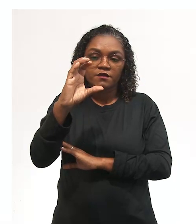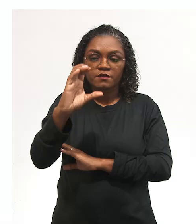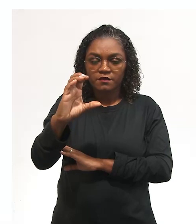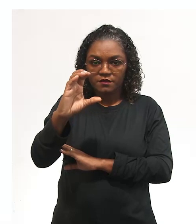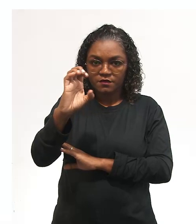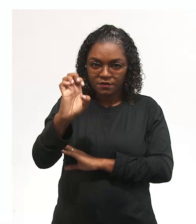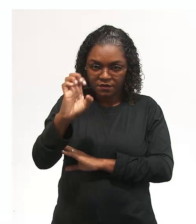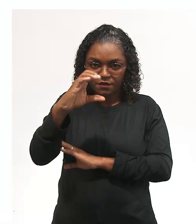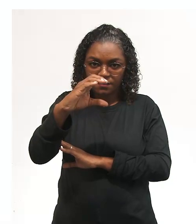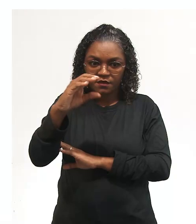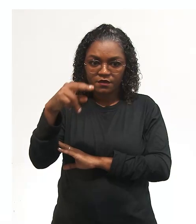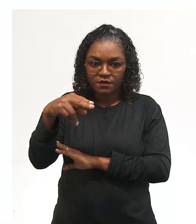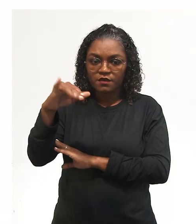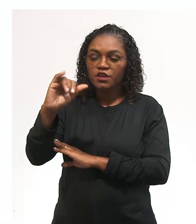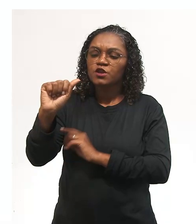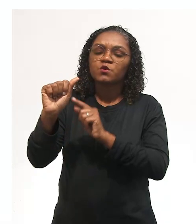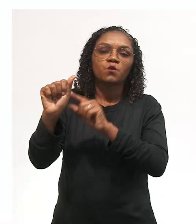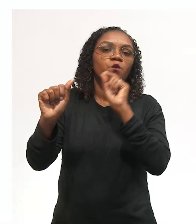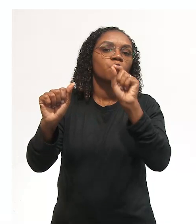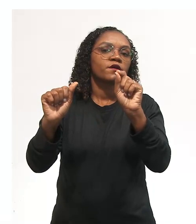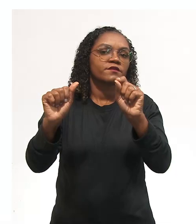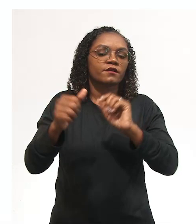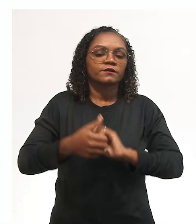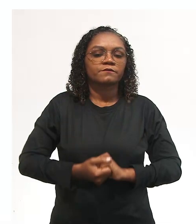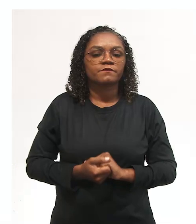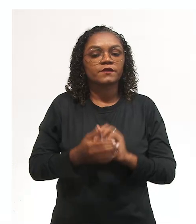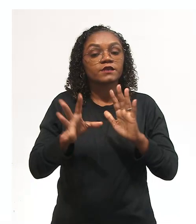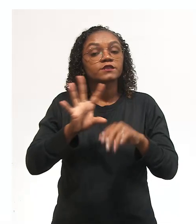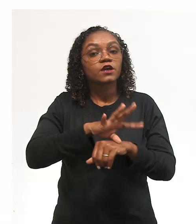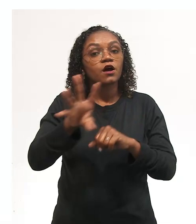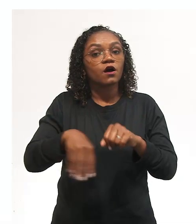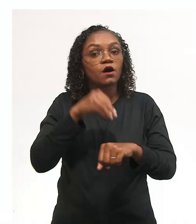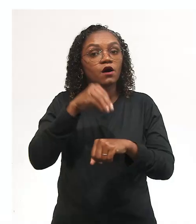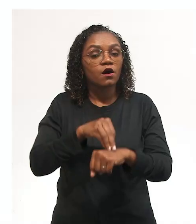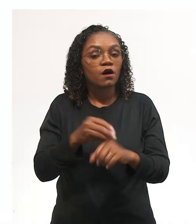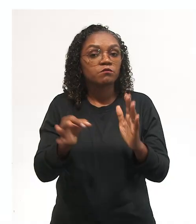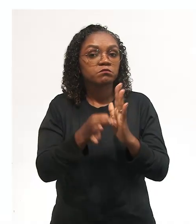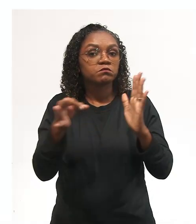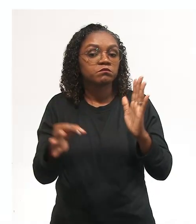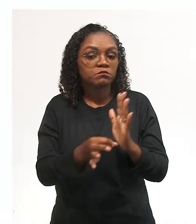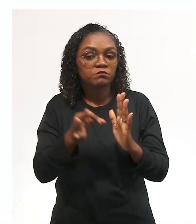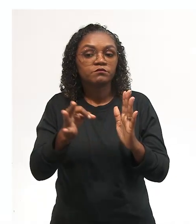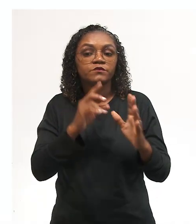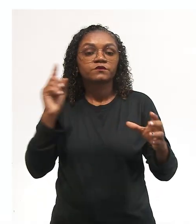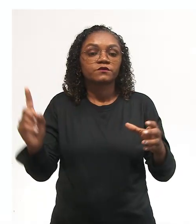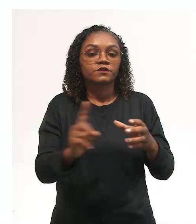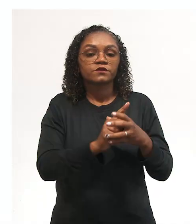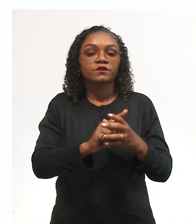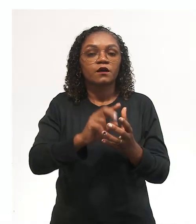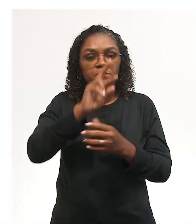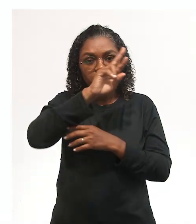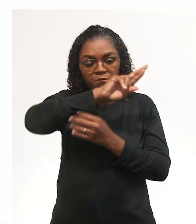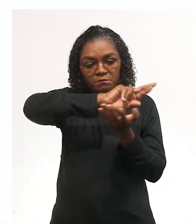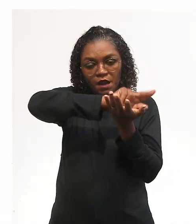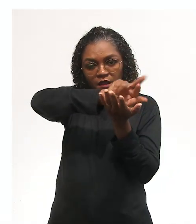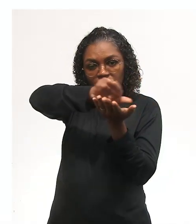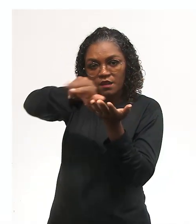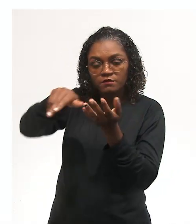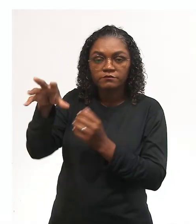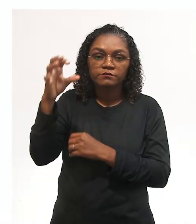terceiro conceito da EPT. A politecnia supõe uma nova forma de integração de